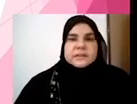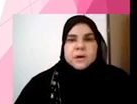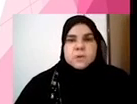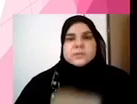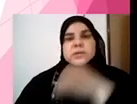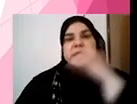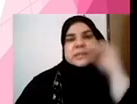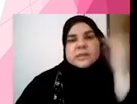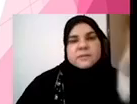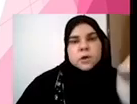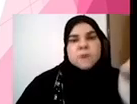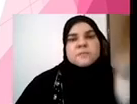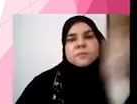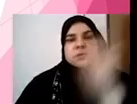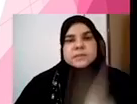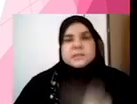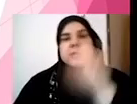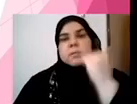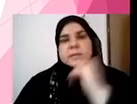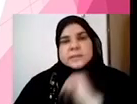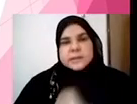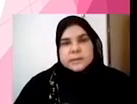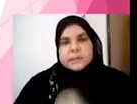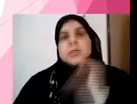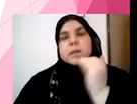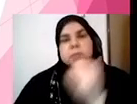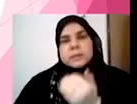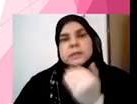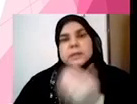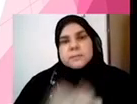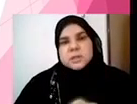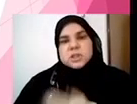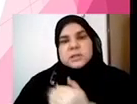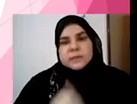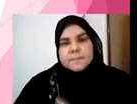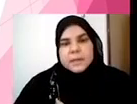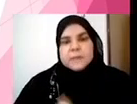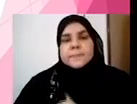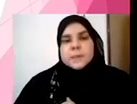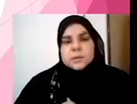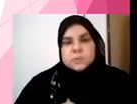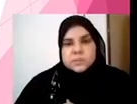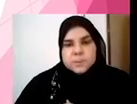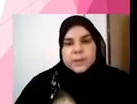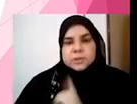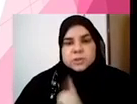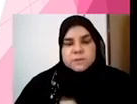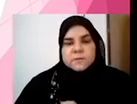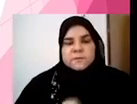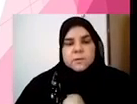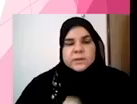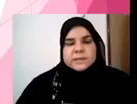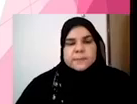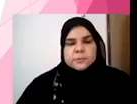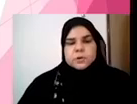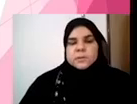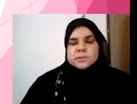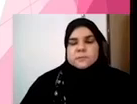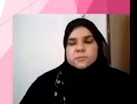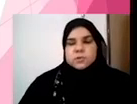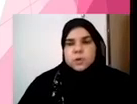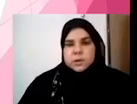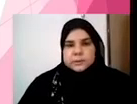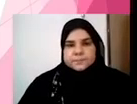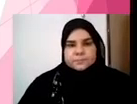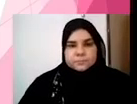10 elevado a 11, eu teria que escrever 9,5, mas aí eu teria que mexer também no expoente. Então, vamos ver um exemplo de como que